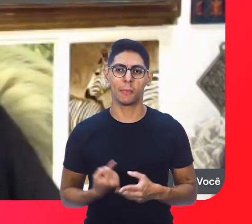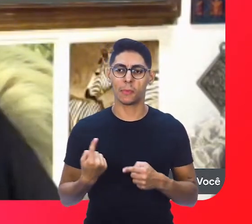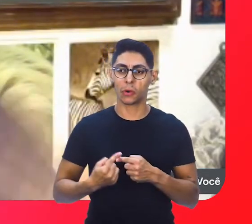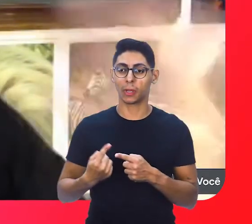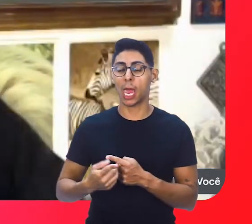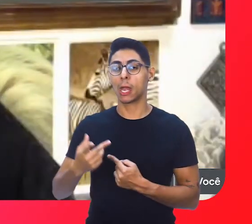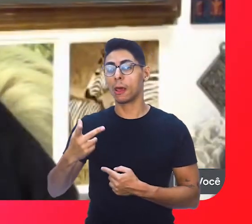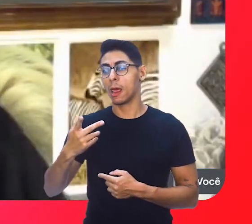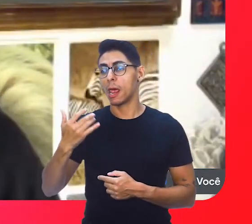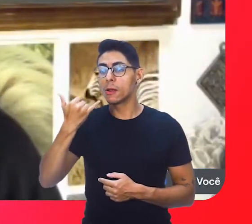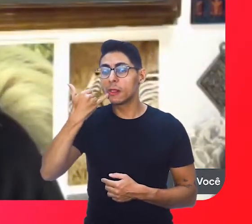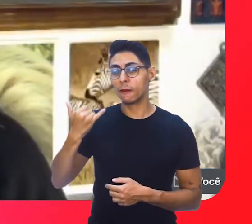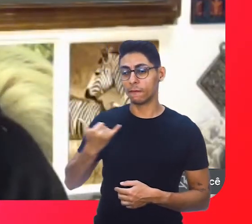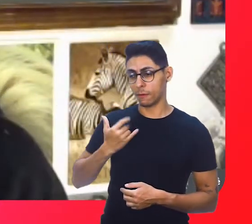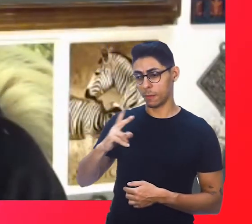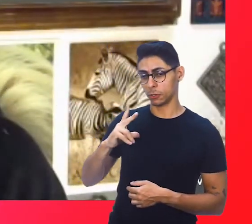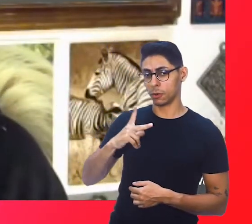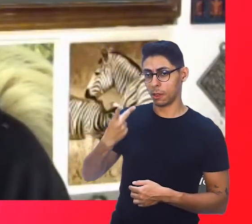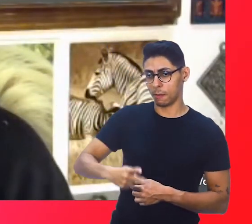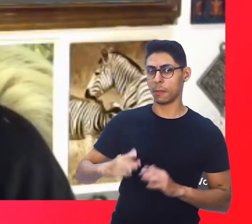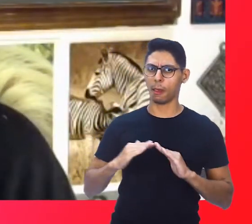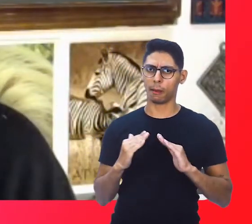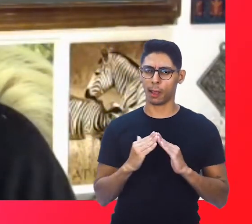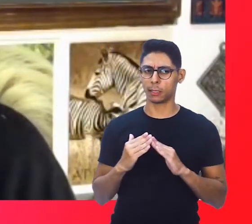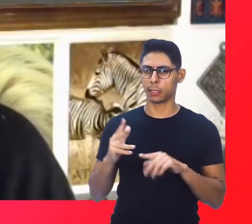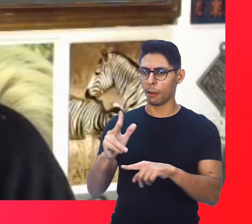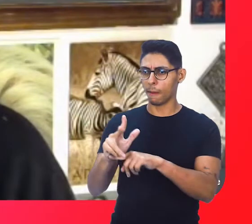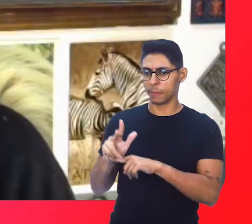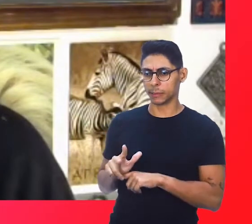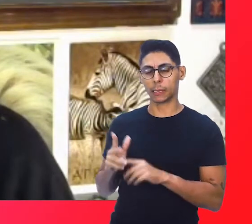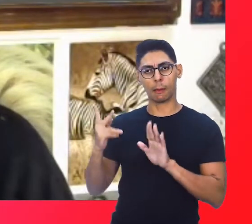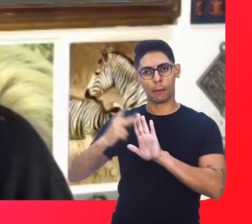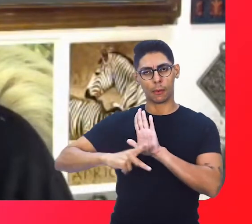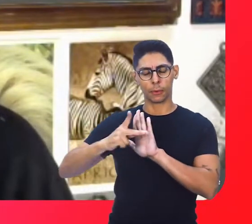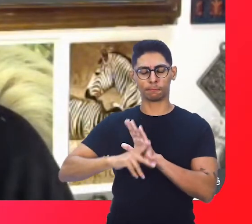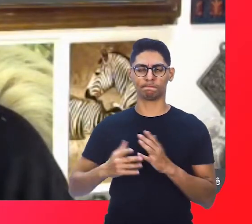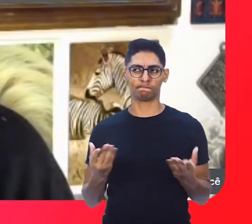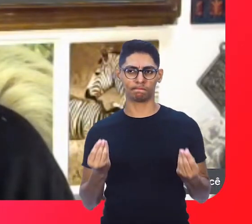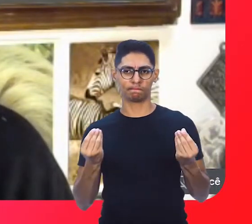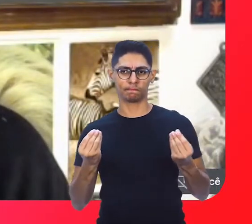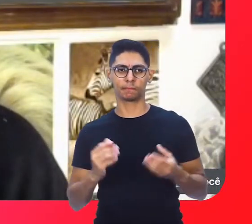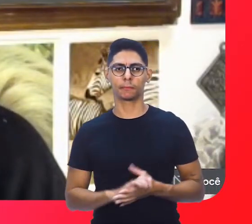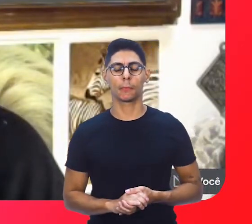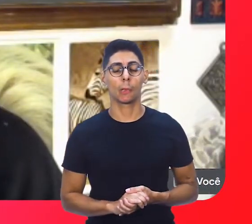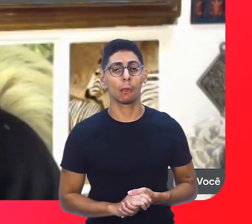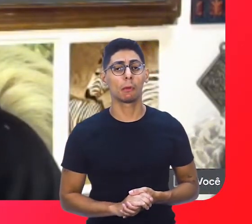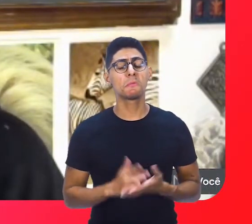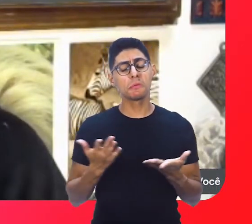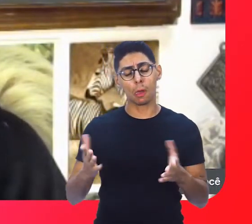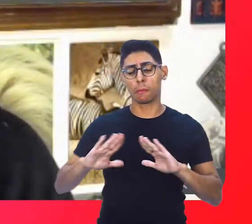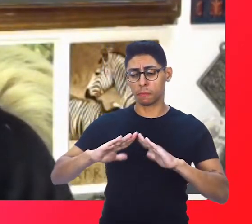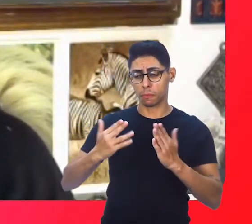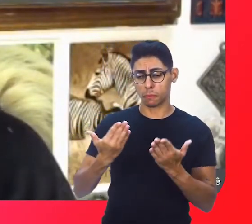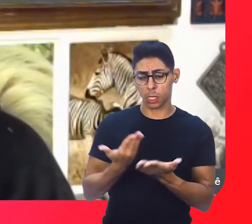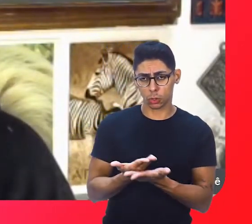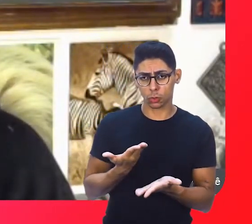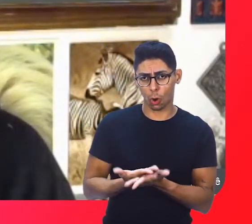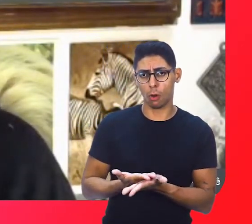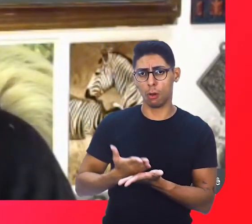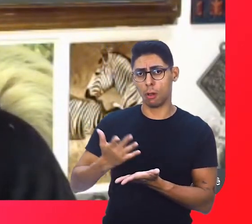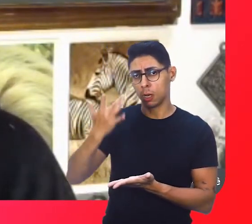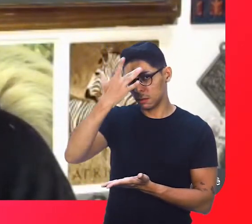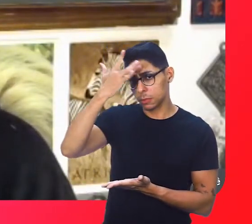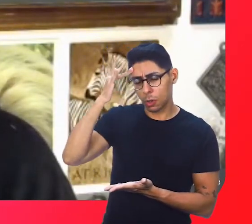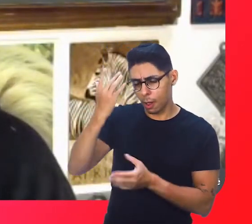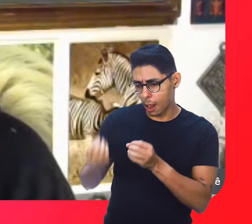minha casa que eu tinha emprestado para a ONG. E a Escola de Gente, ela nasce com essa vocação de inovar, de